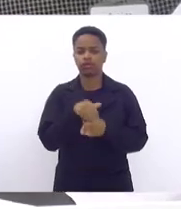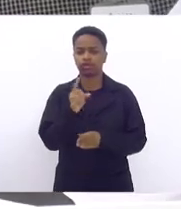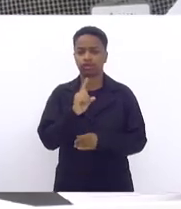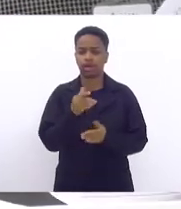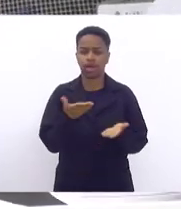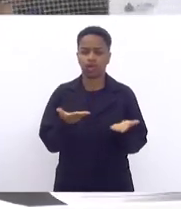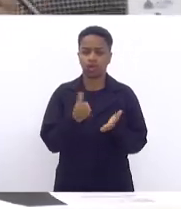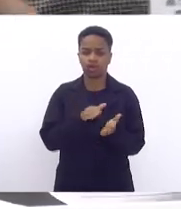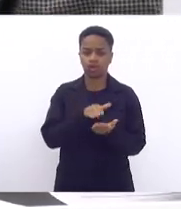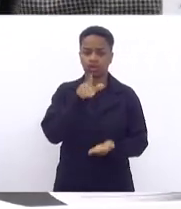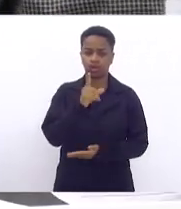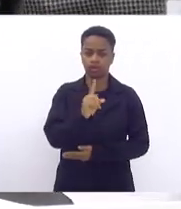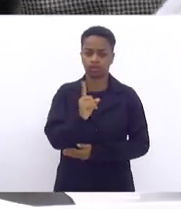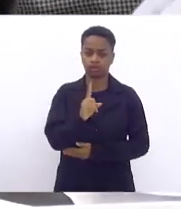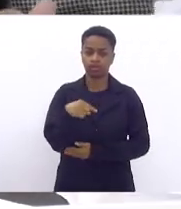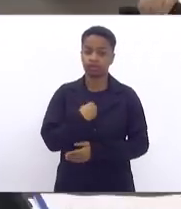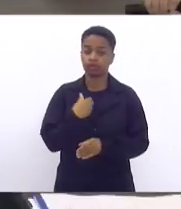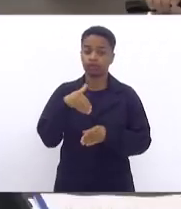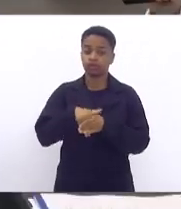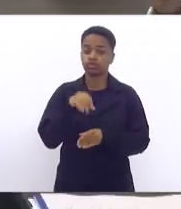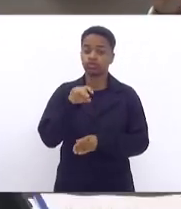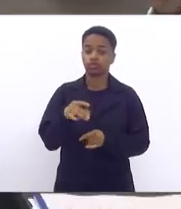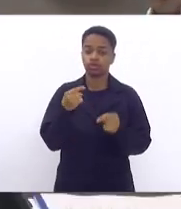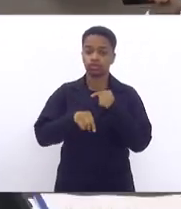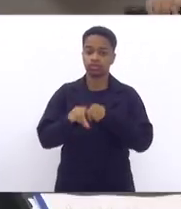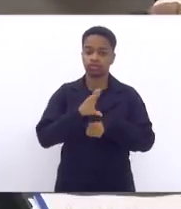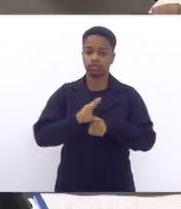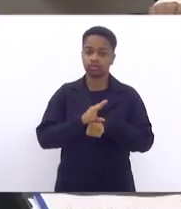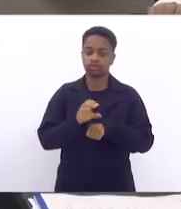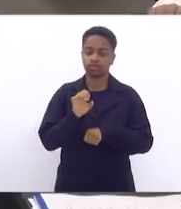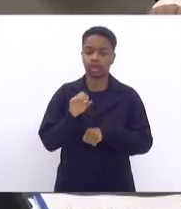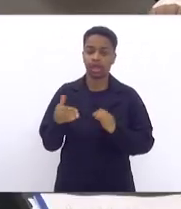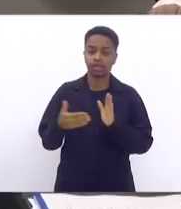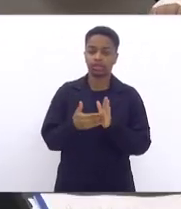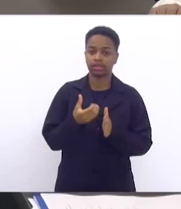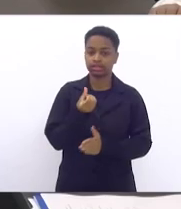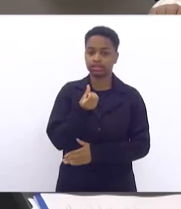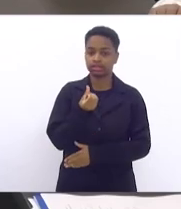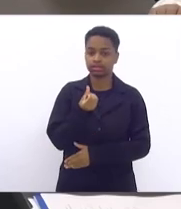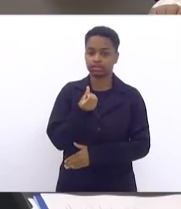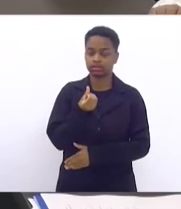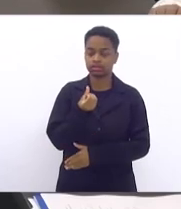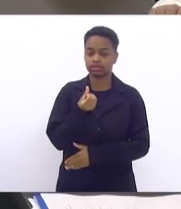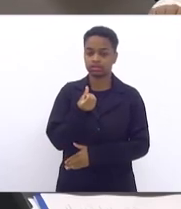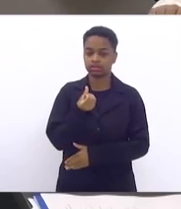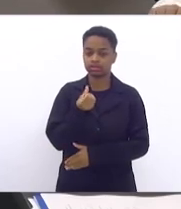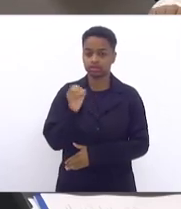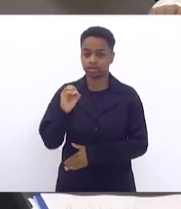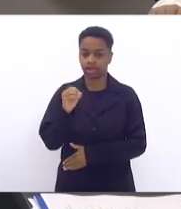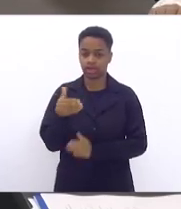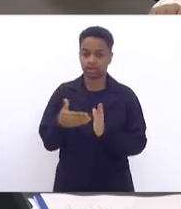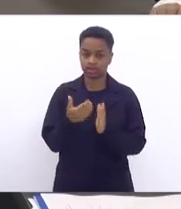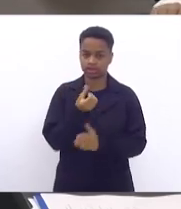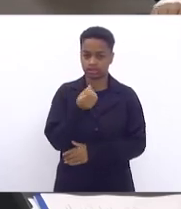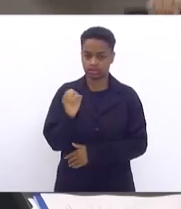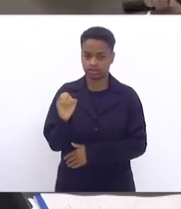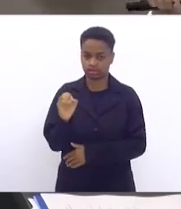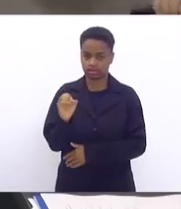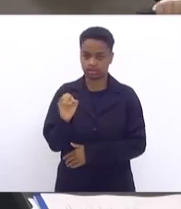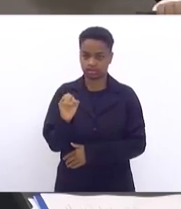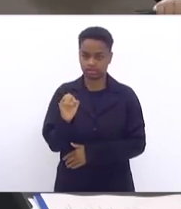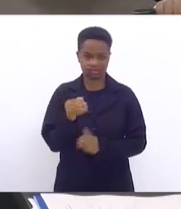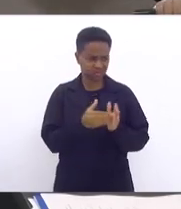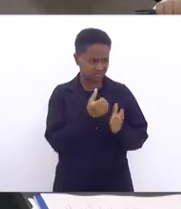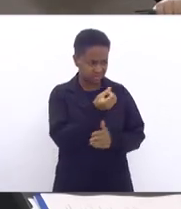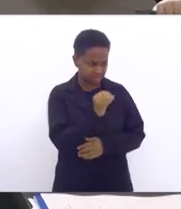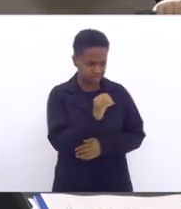agora. A votação em bloco agora é só inconstitucionalidade. Até o 65. Até o 60. Até o 60. Até o 60? É.